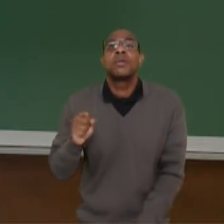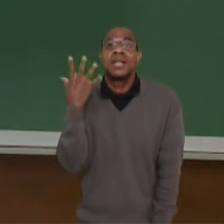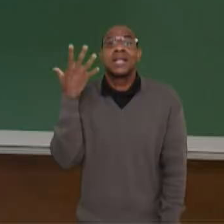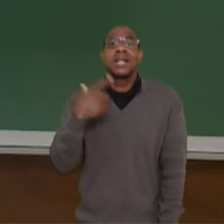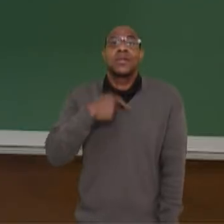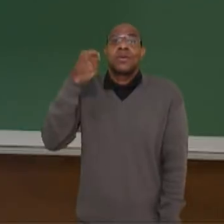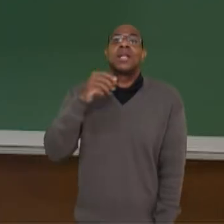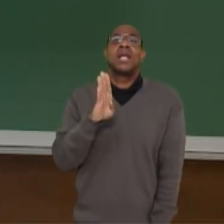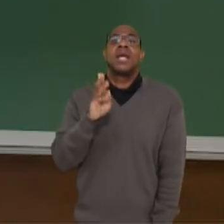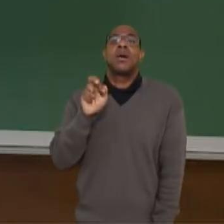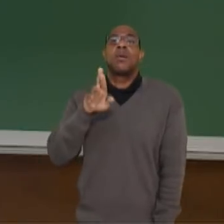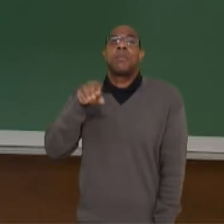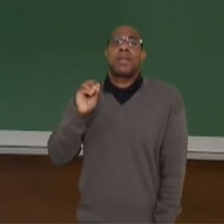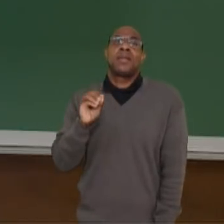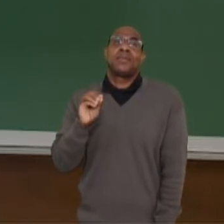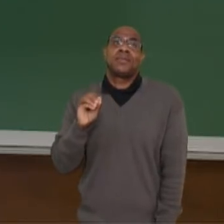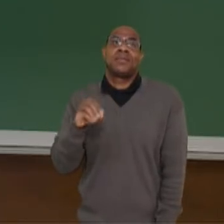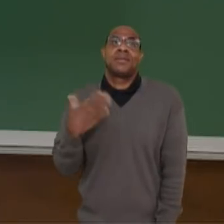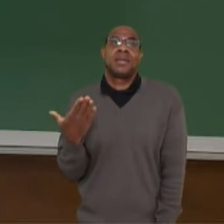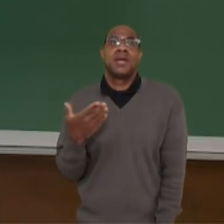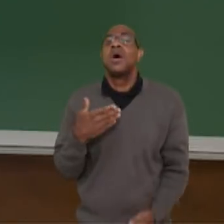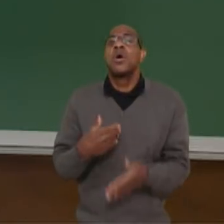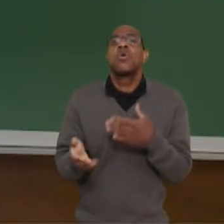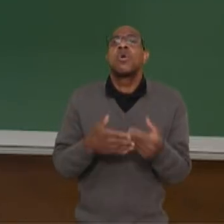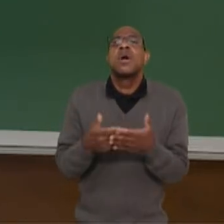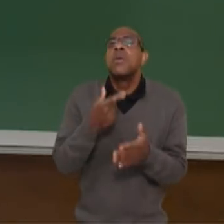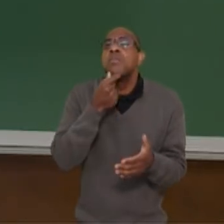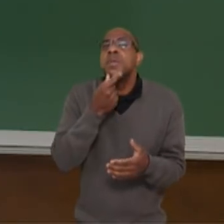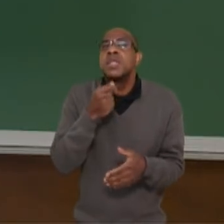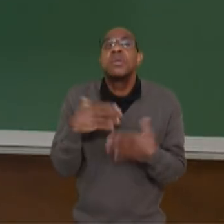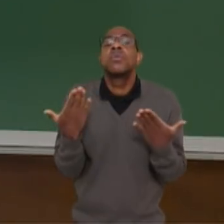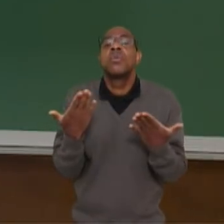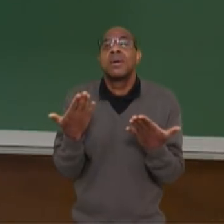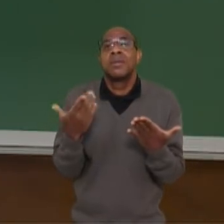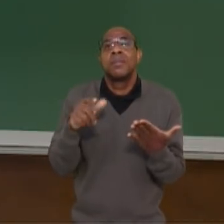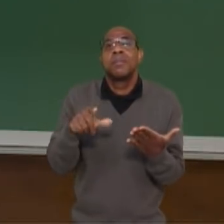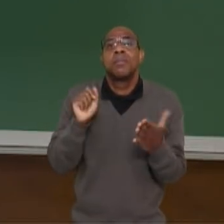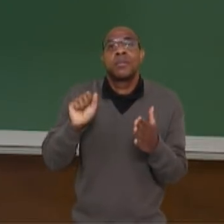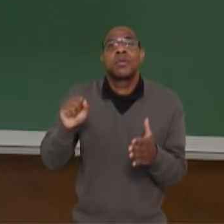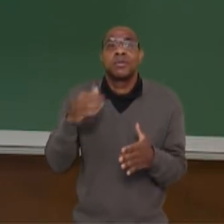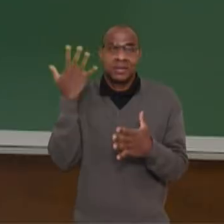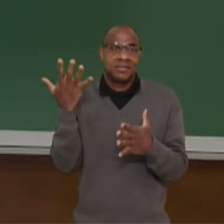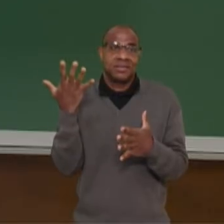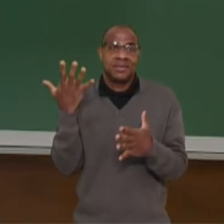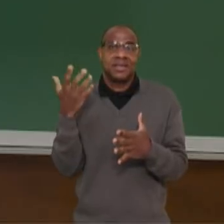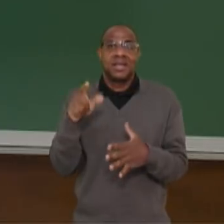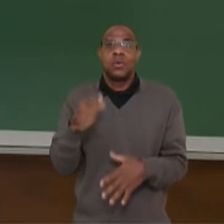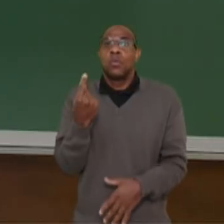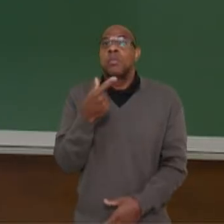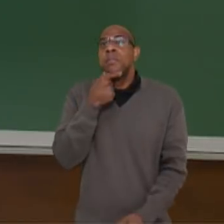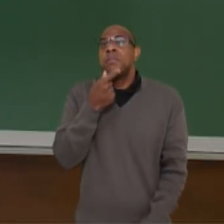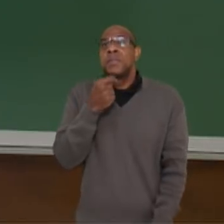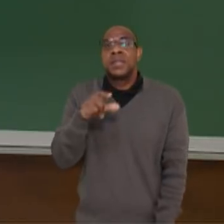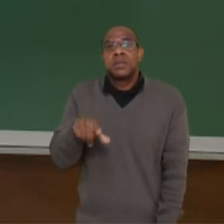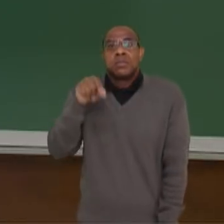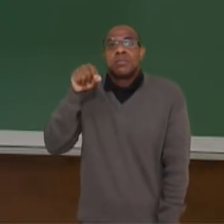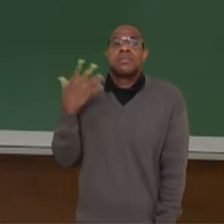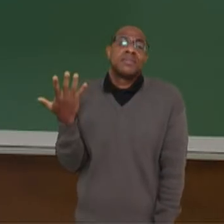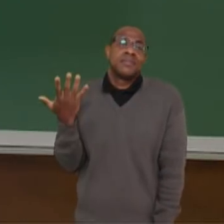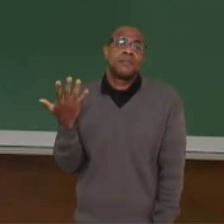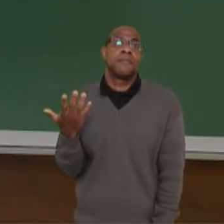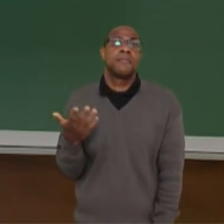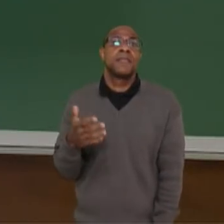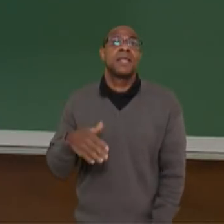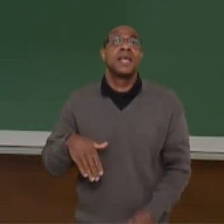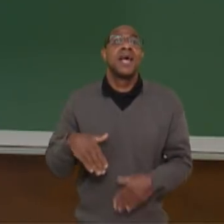qualquer? Pode ser o Breno? Pode, mas um menino qualquer da turma. Então, sorteio o nome e sai um menino. Qual é a chance de sair